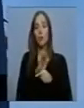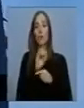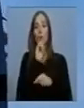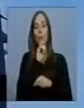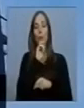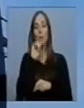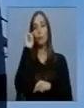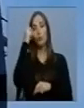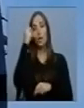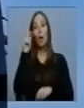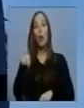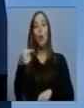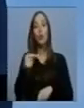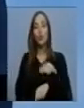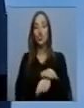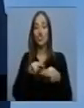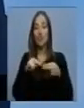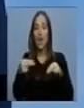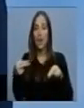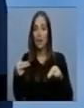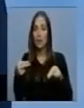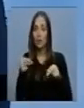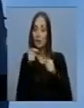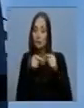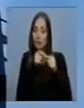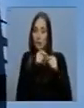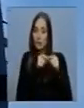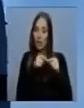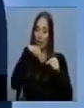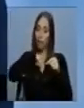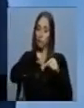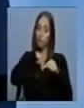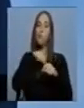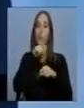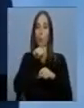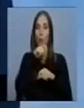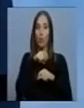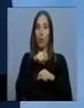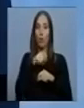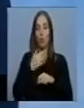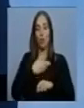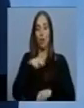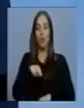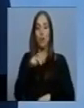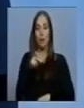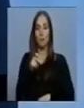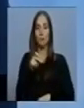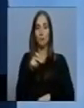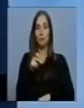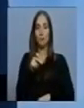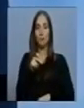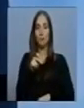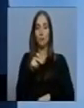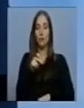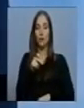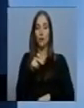outros gênios do nosso nome no nosso dna que não só um gênio que nós estamos a